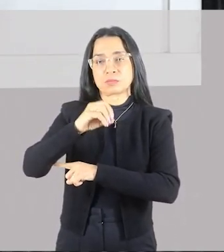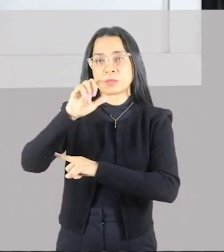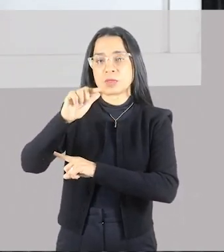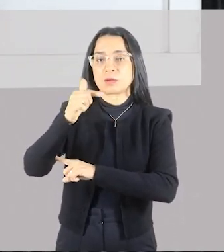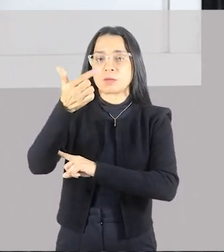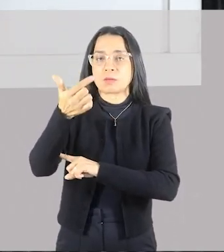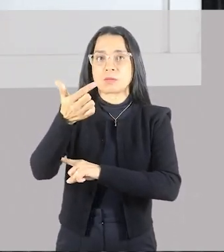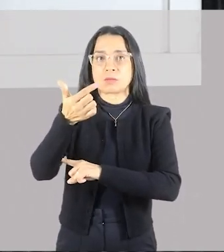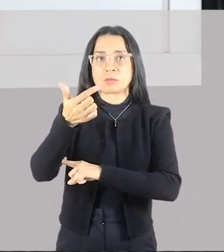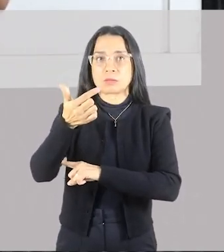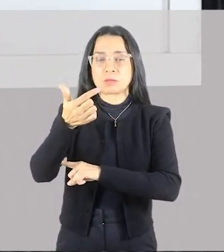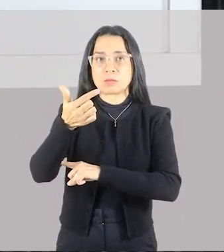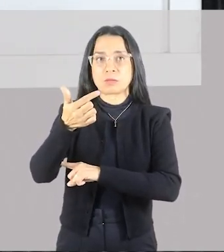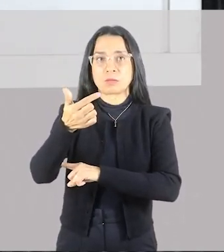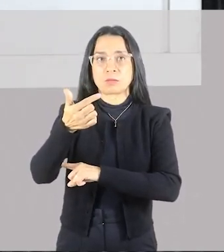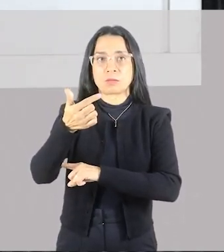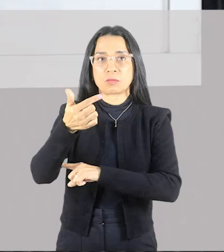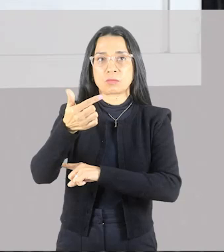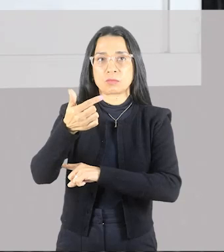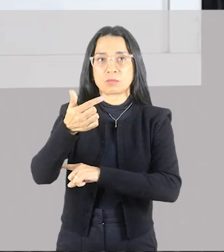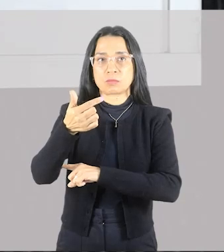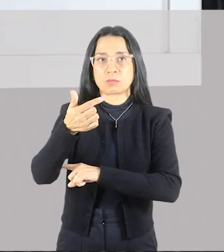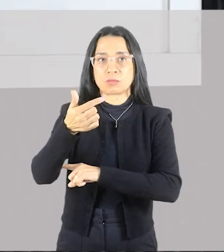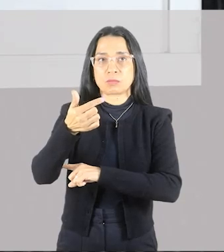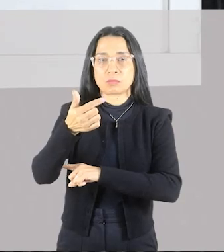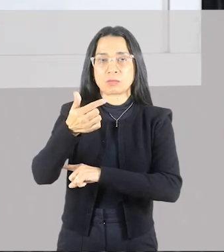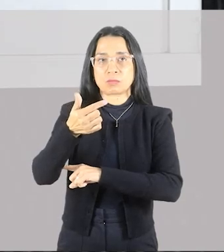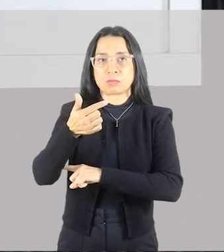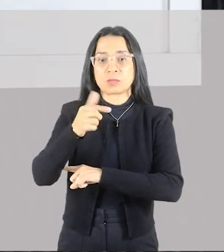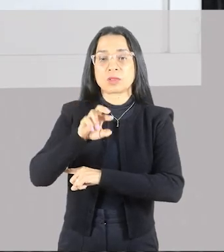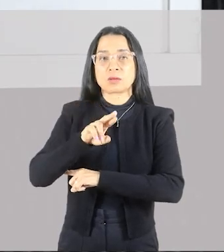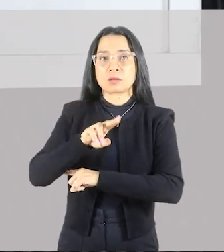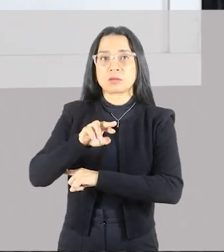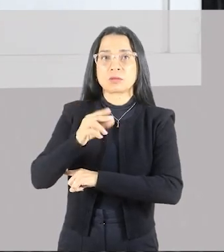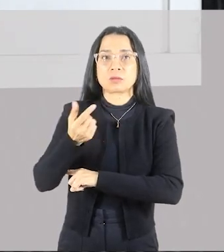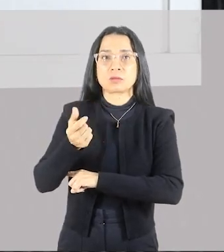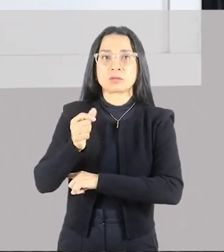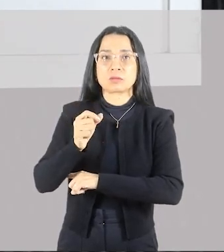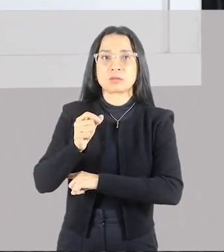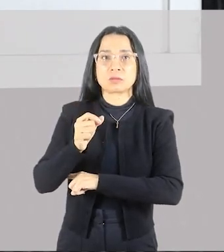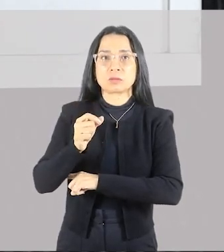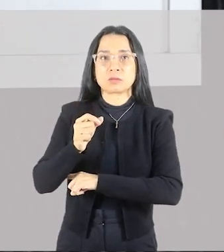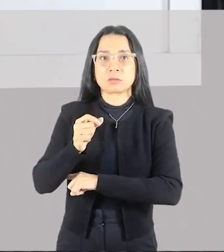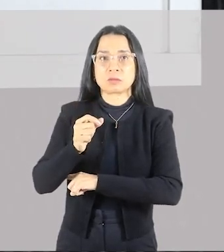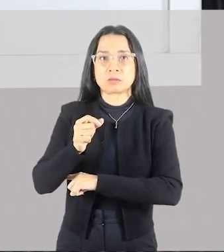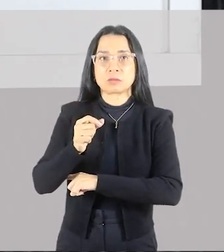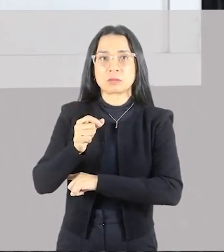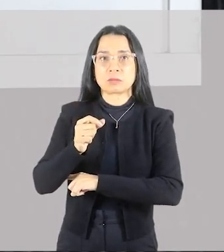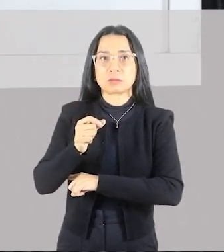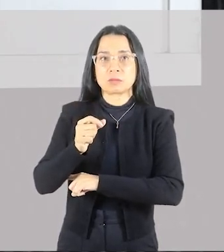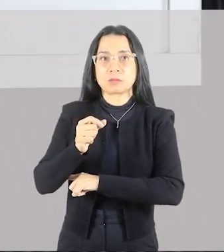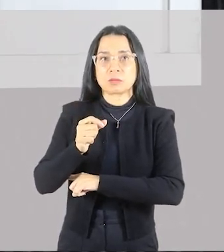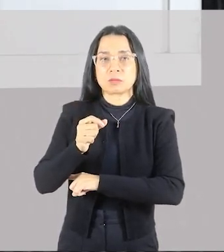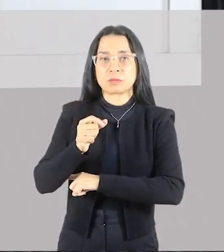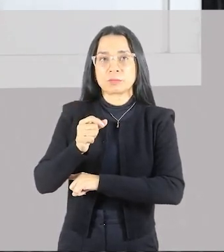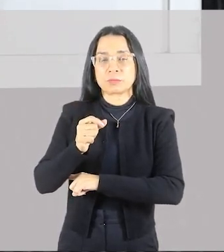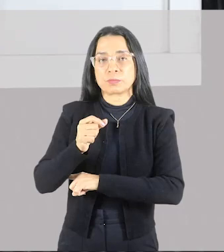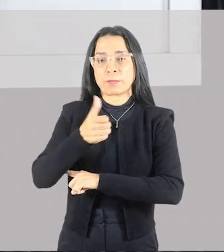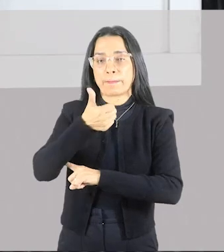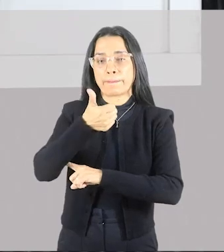quadrado, você vai ter que a área do quadrado é igual a 1.600